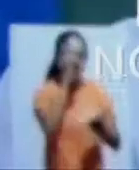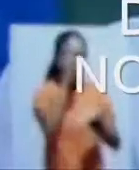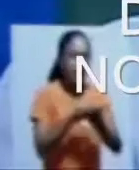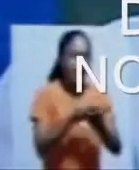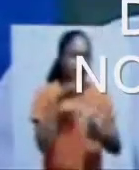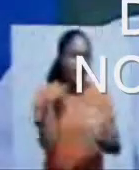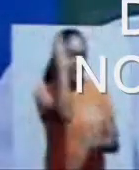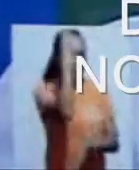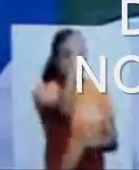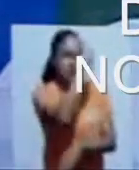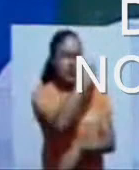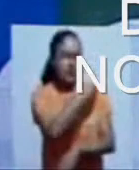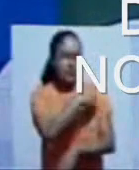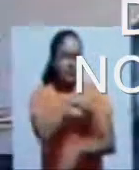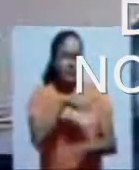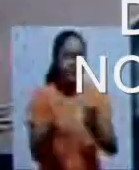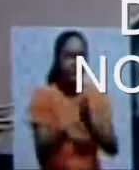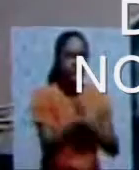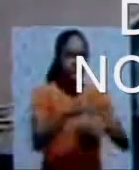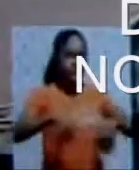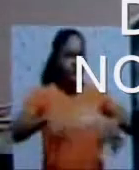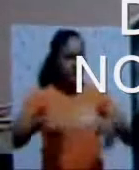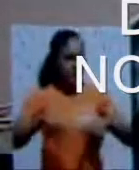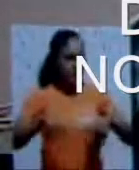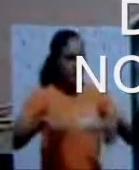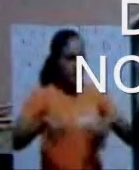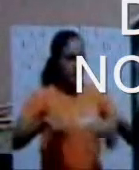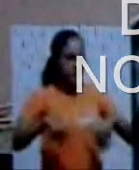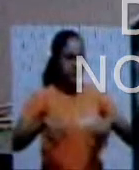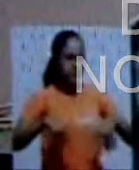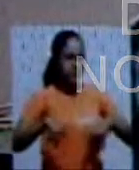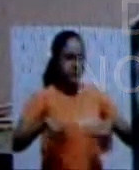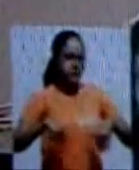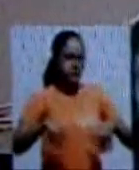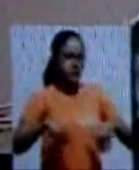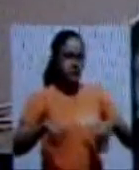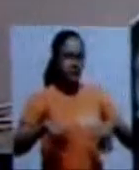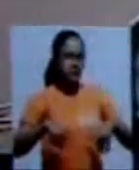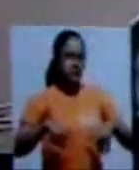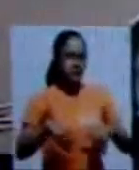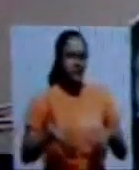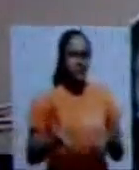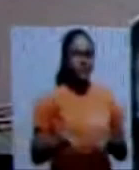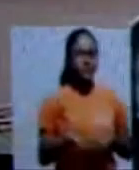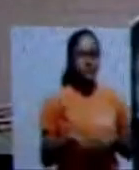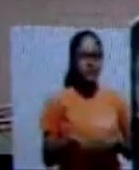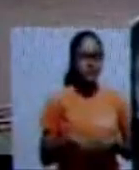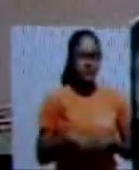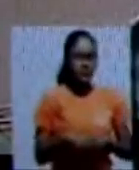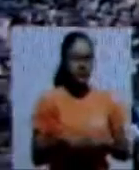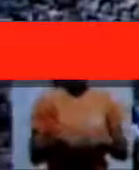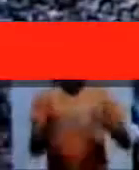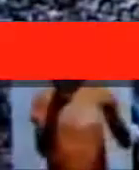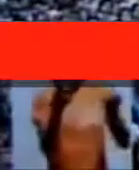se importa que a minha irmã fica aí sentada escutando conversa do senhor, enquanto eu estou aqui com tanto serviço?